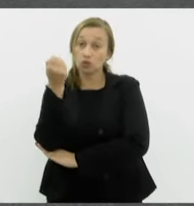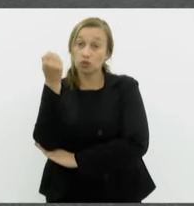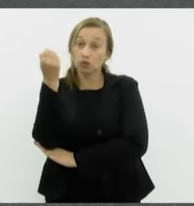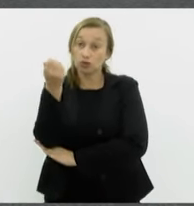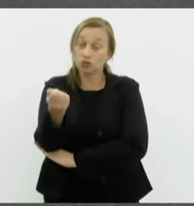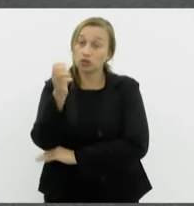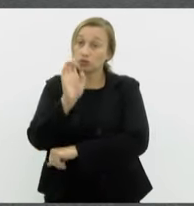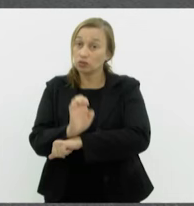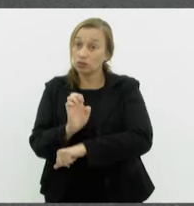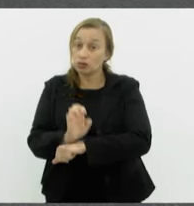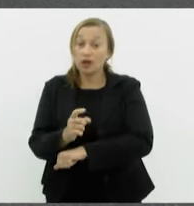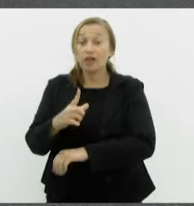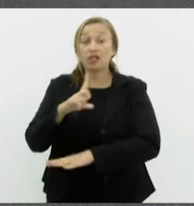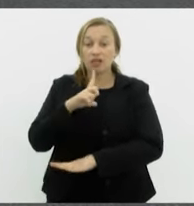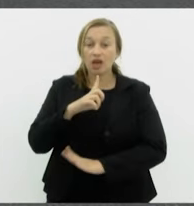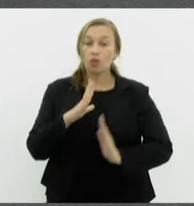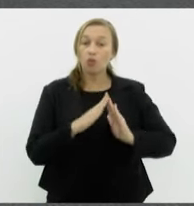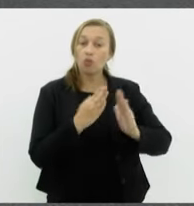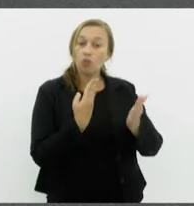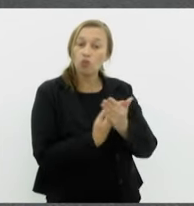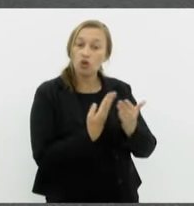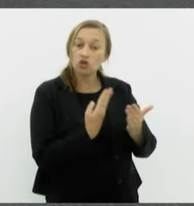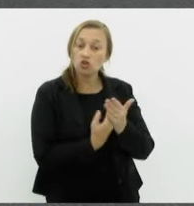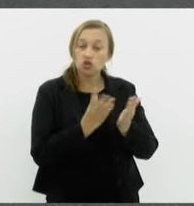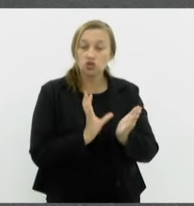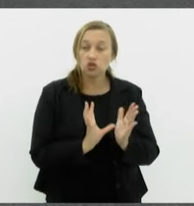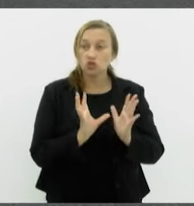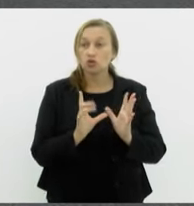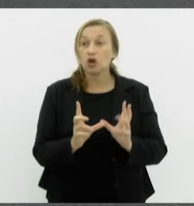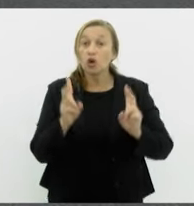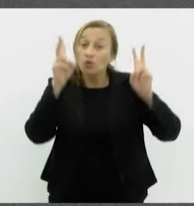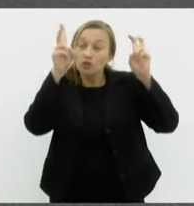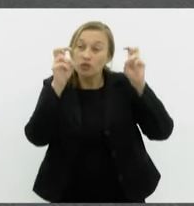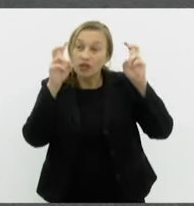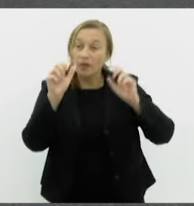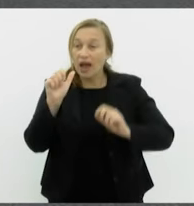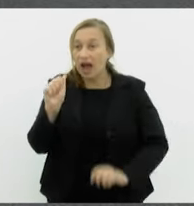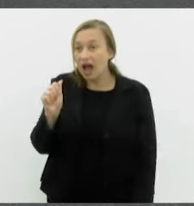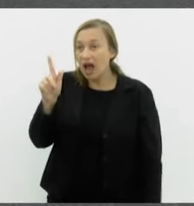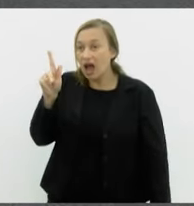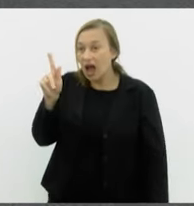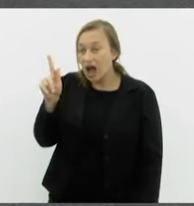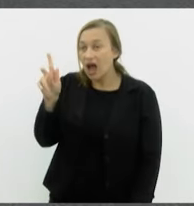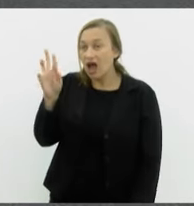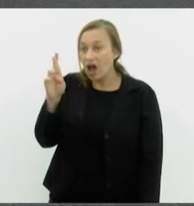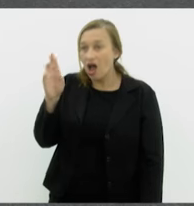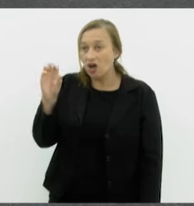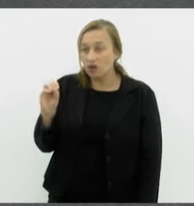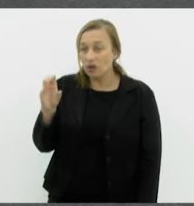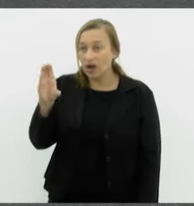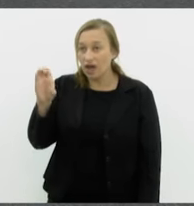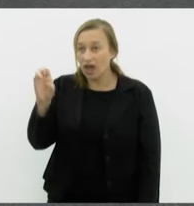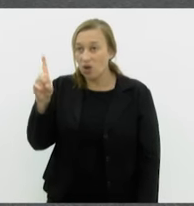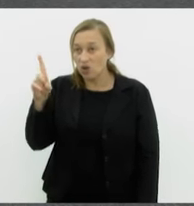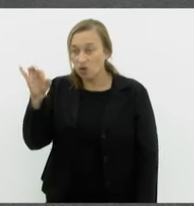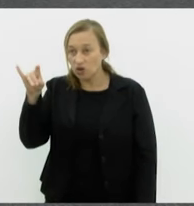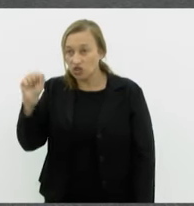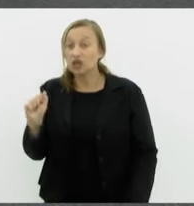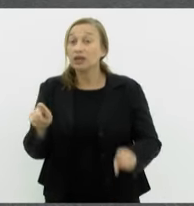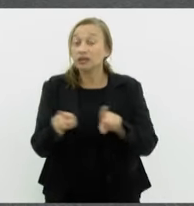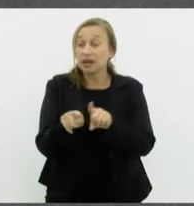uma escola que tenha no centro o tema da agroecologia, mas também o tema da ciência e